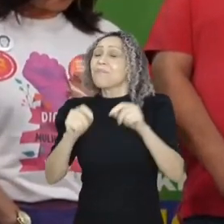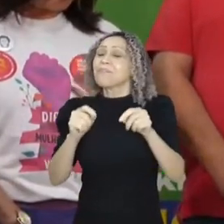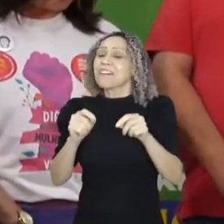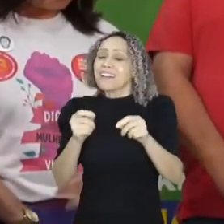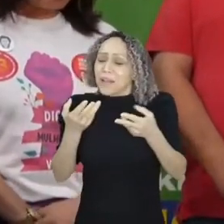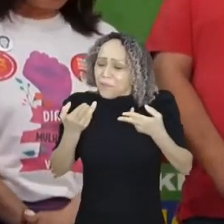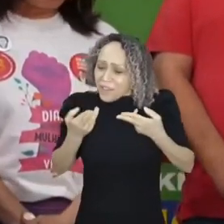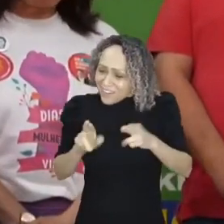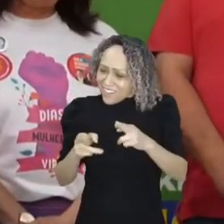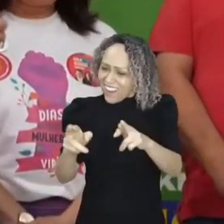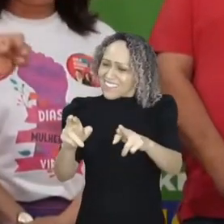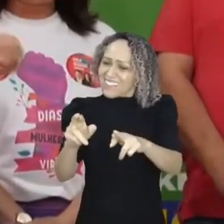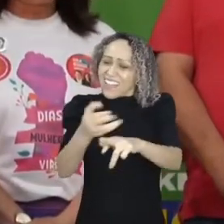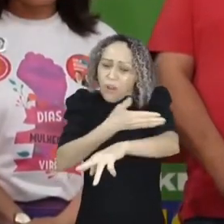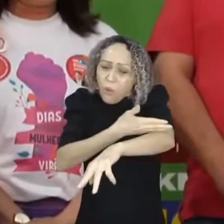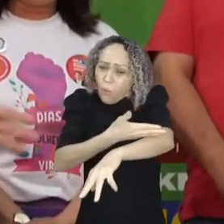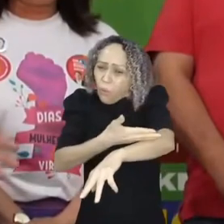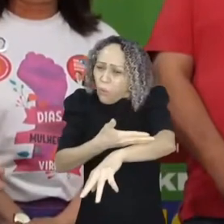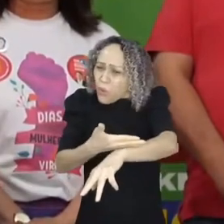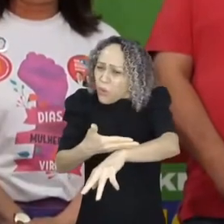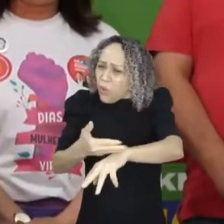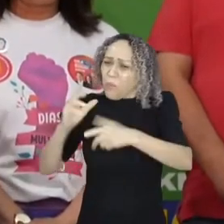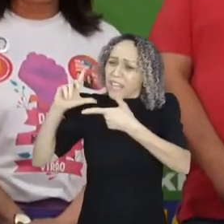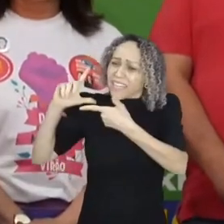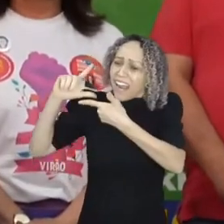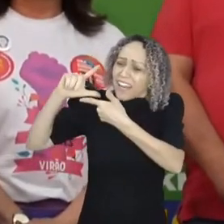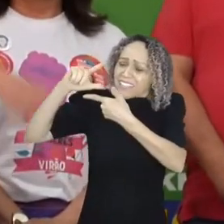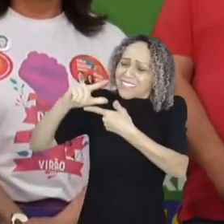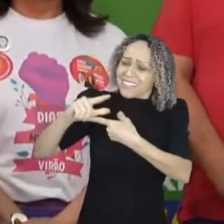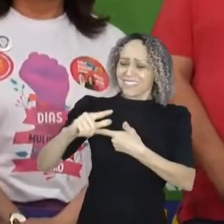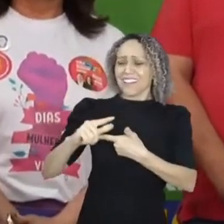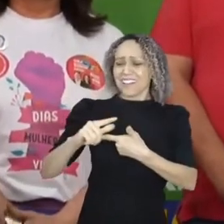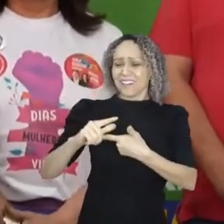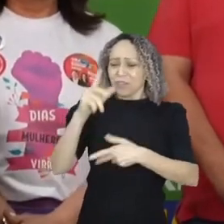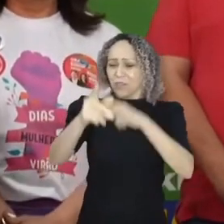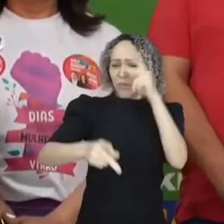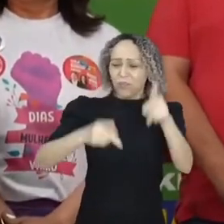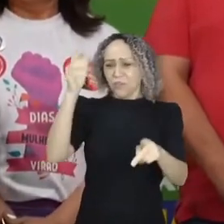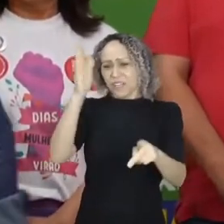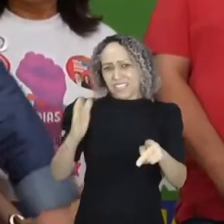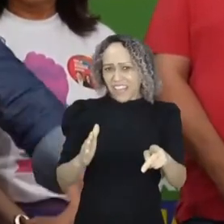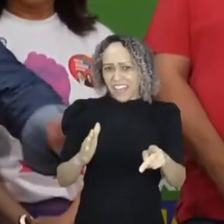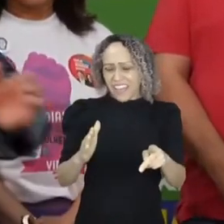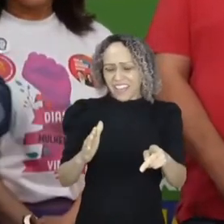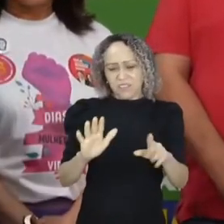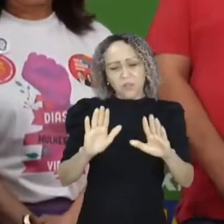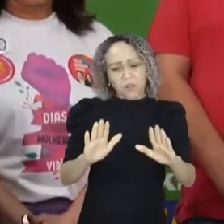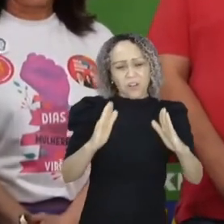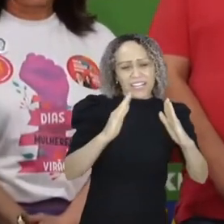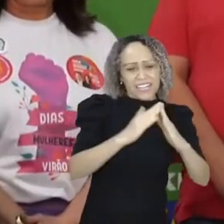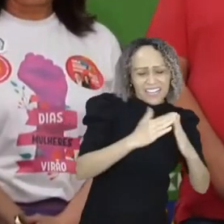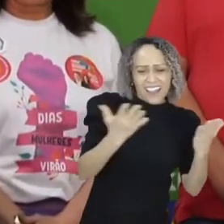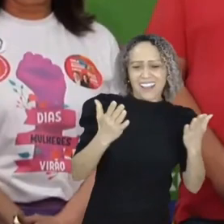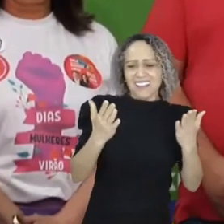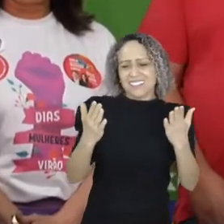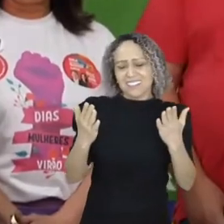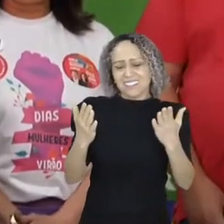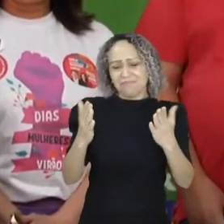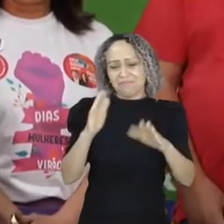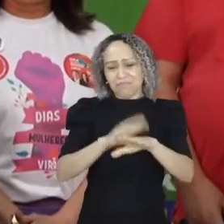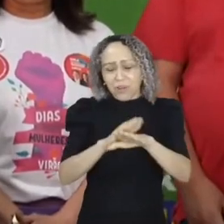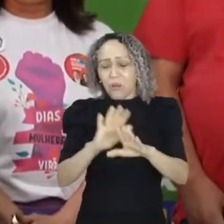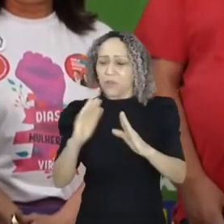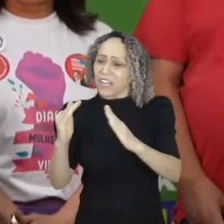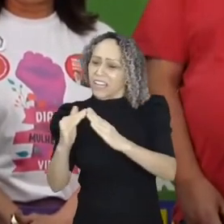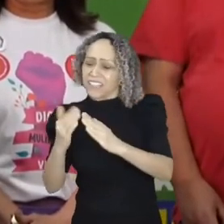pelo menos uma vez por mês, não tenha participado de um churrasco. Ou na casa de amigos, ou com amigos, ou com parentes, ou seja.